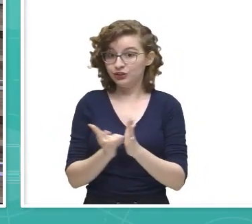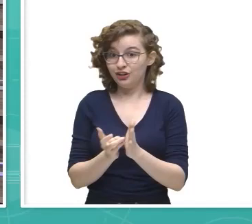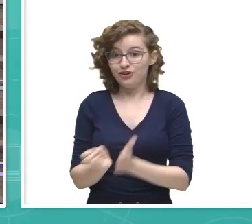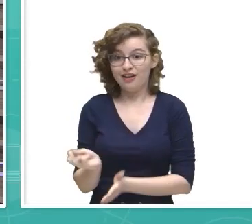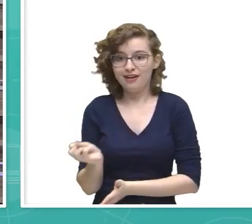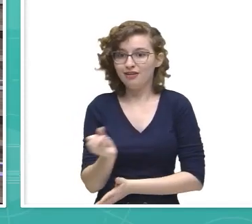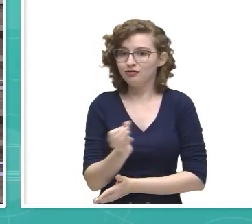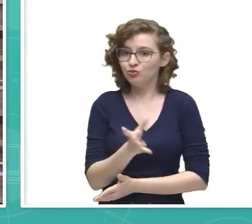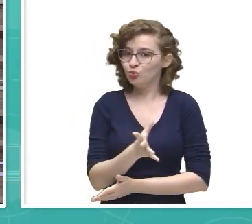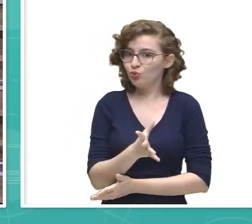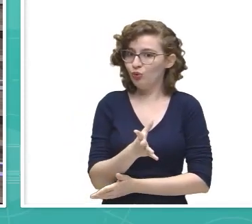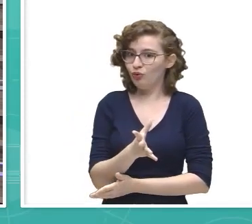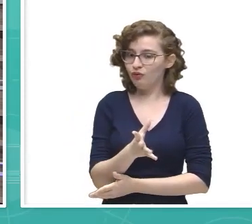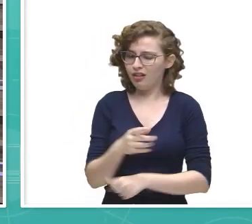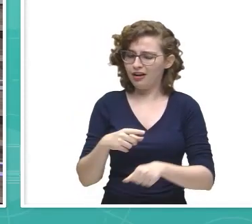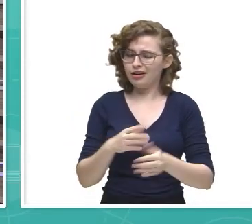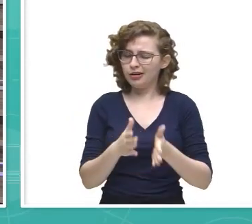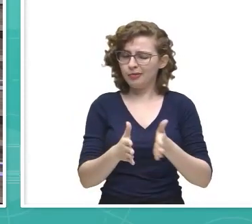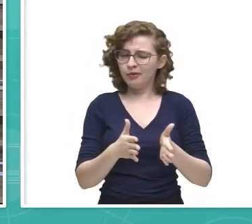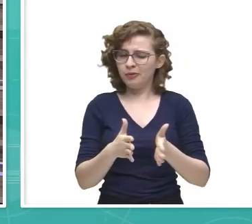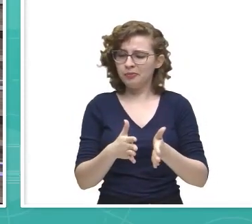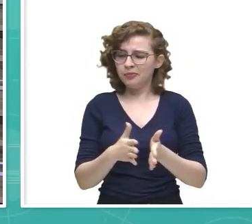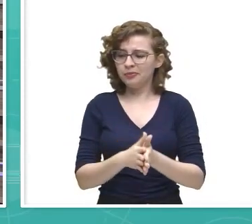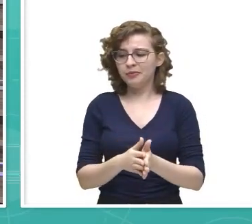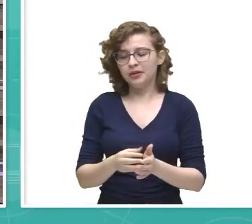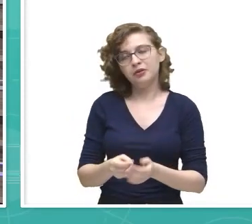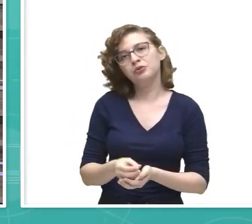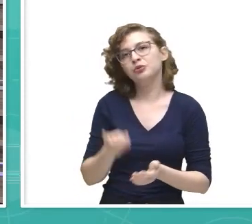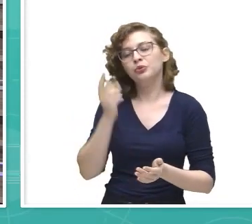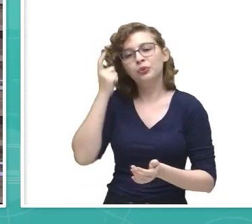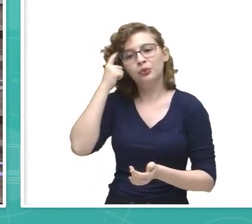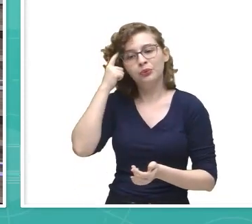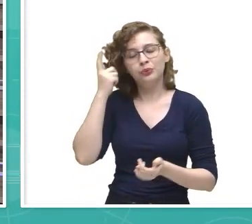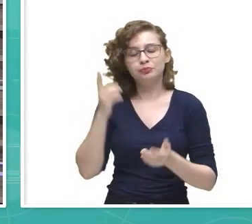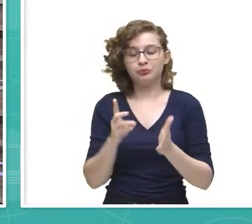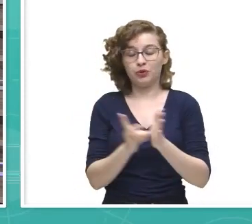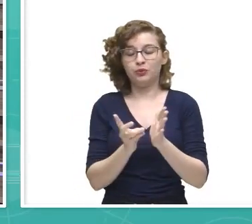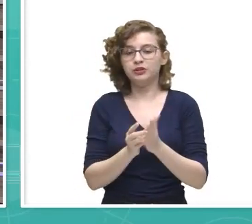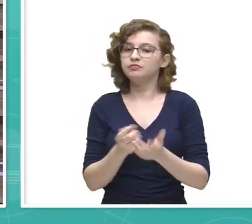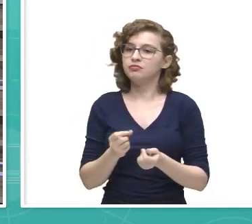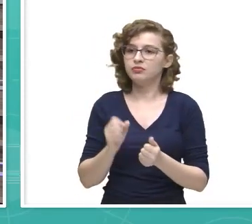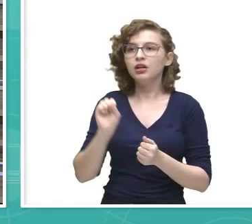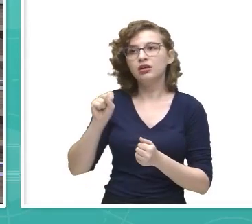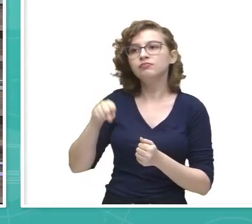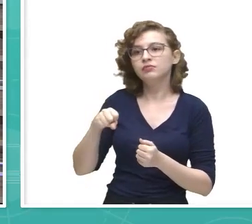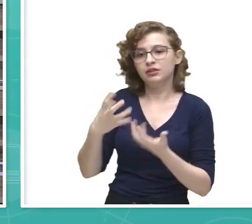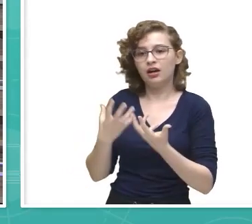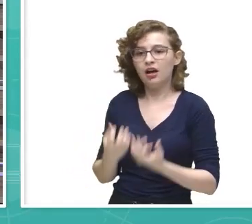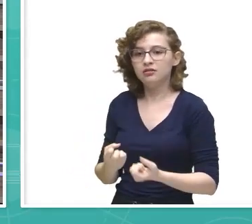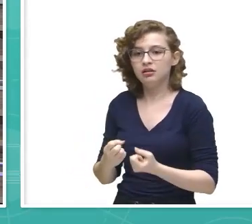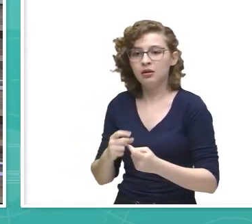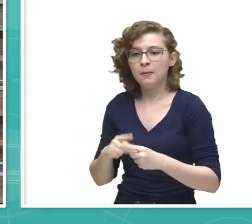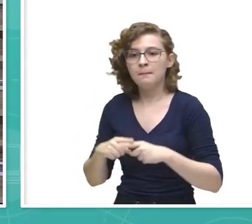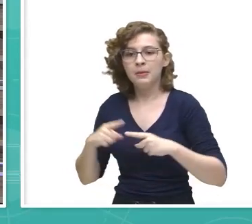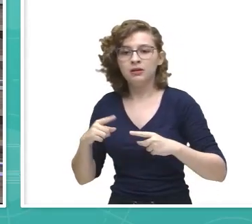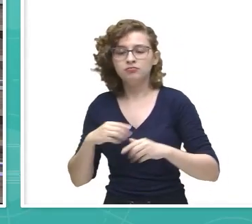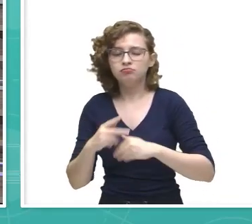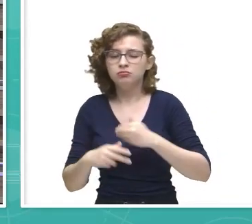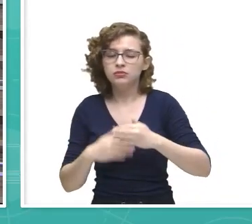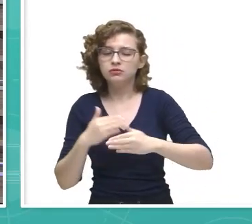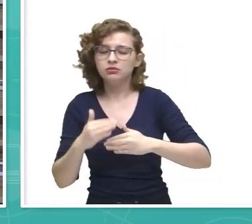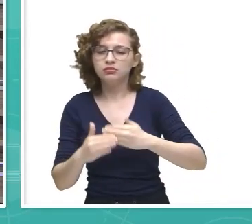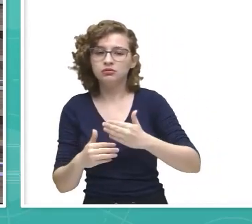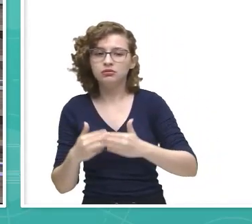uma troca naquele momento que os índios julgavam como algo justo, mas depois o índio foi começando a refletir que